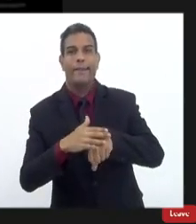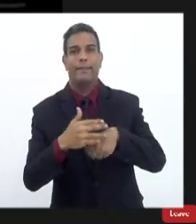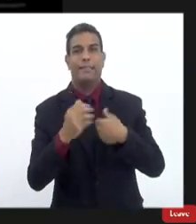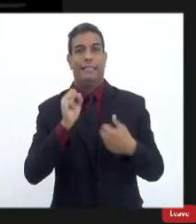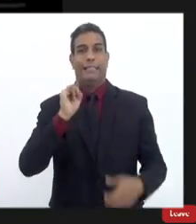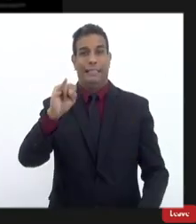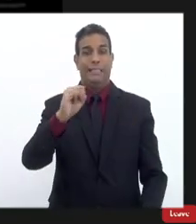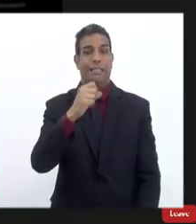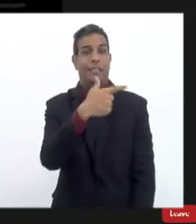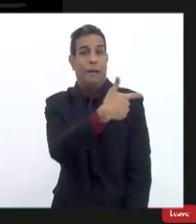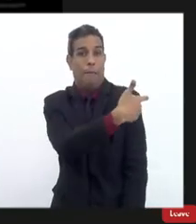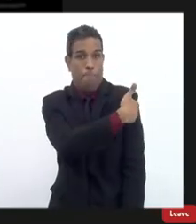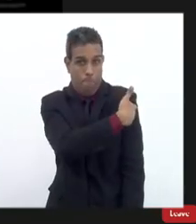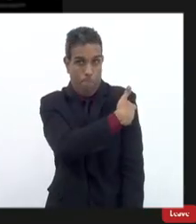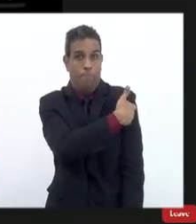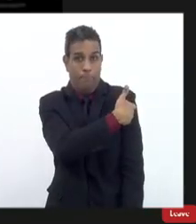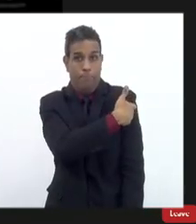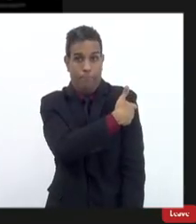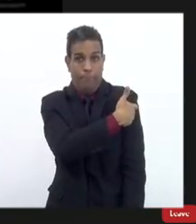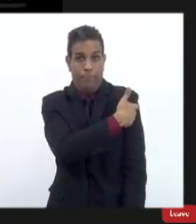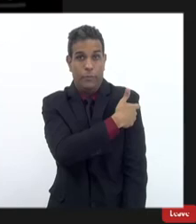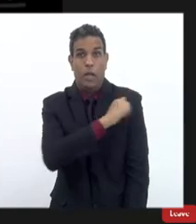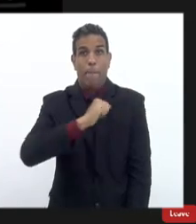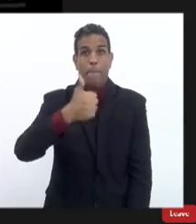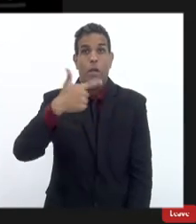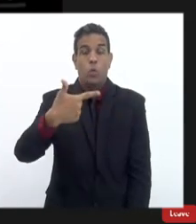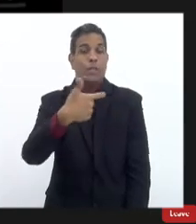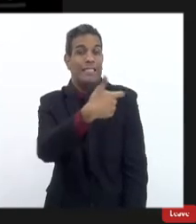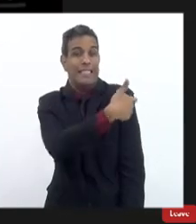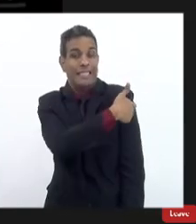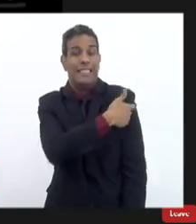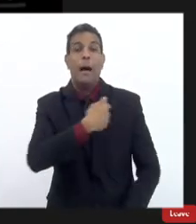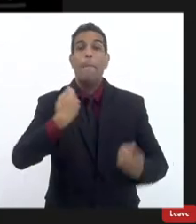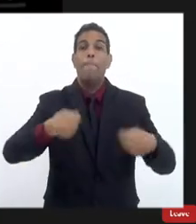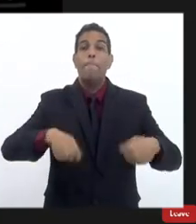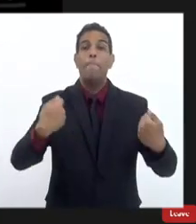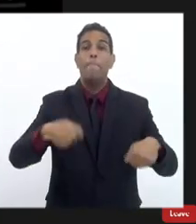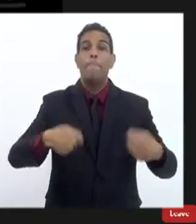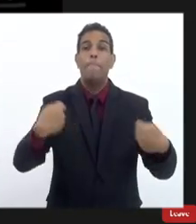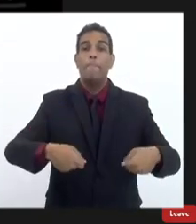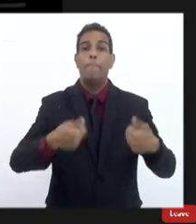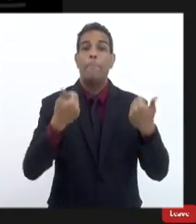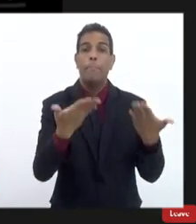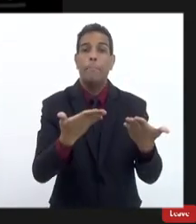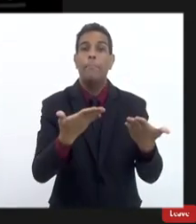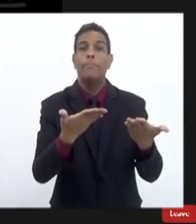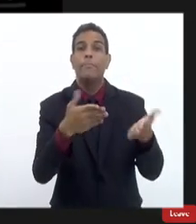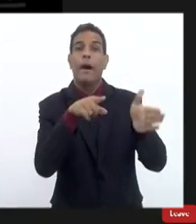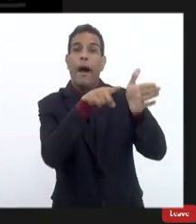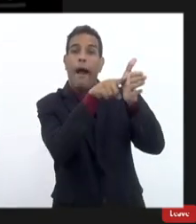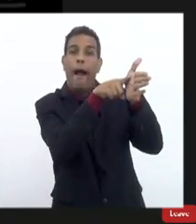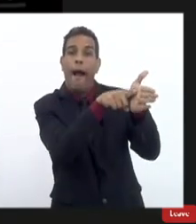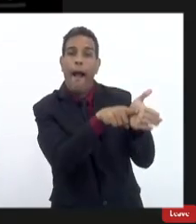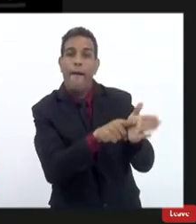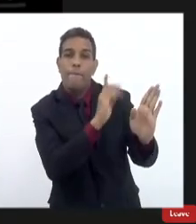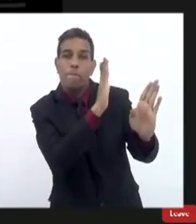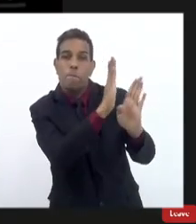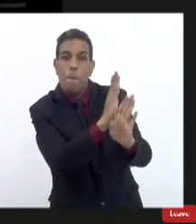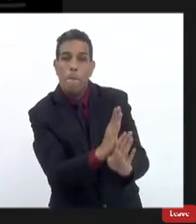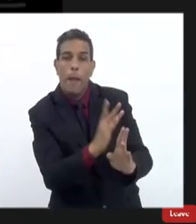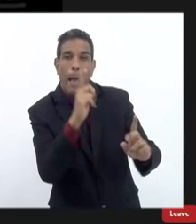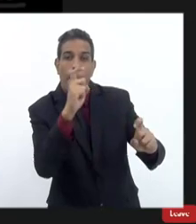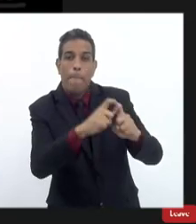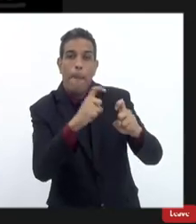tenham sido já vacinados na sua segunda dose, eles terão que passar por uma perícia médica